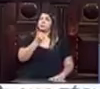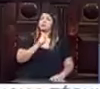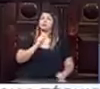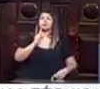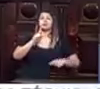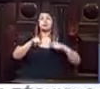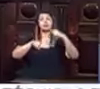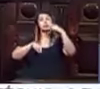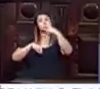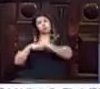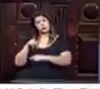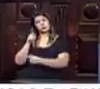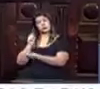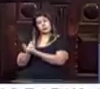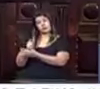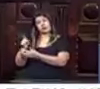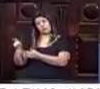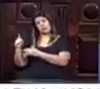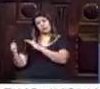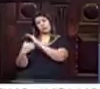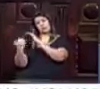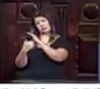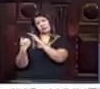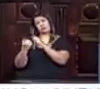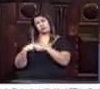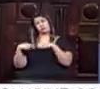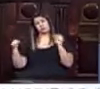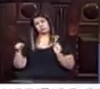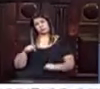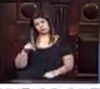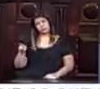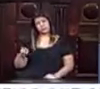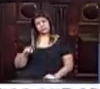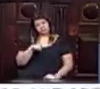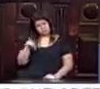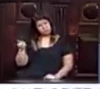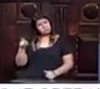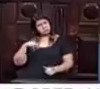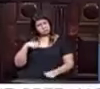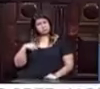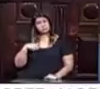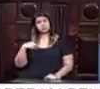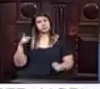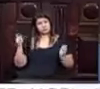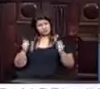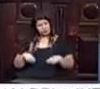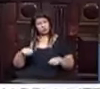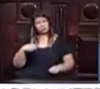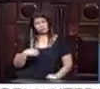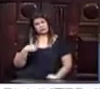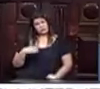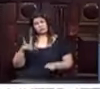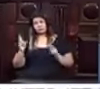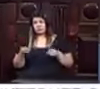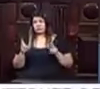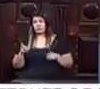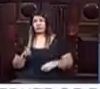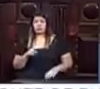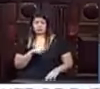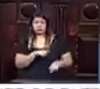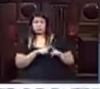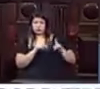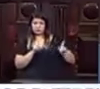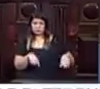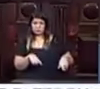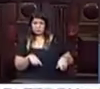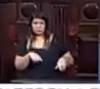as dívidas que tem com as grandes empresas. Quem tem melhor condição de sobreviver nesse momento? É o servidor público ou é a